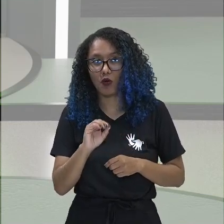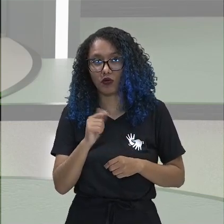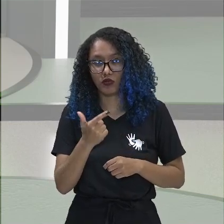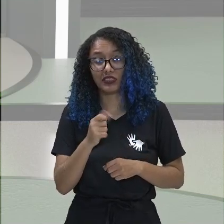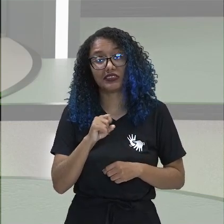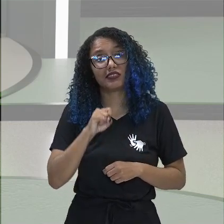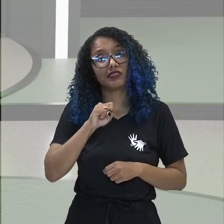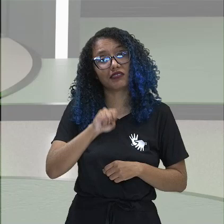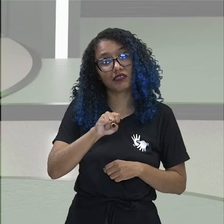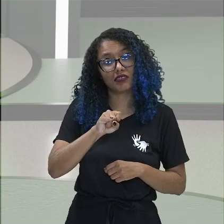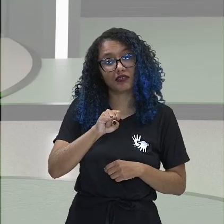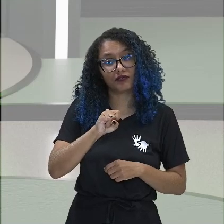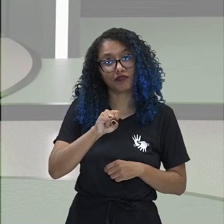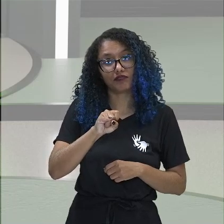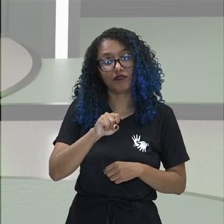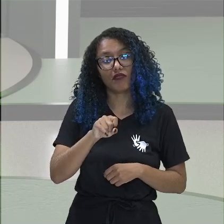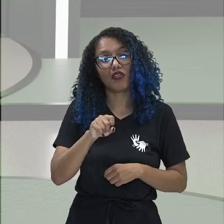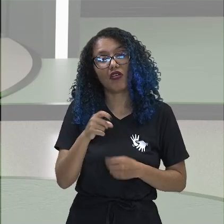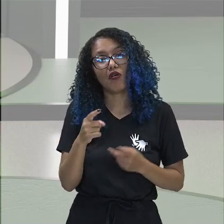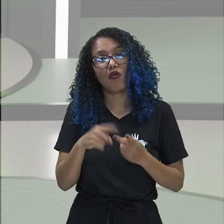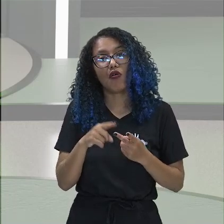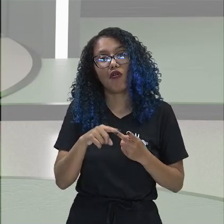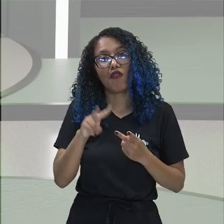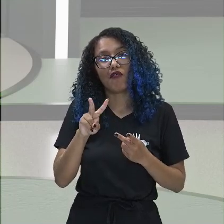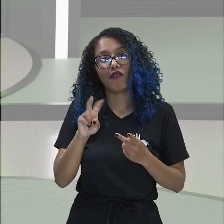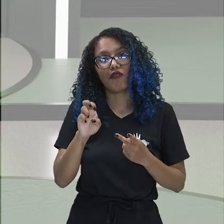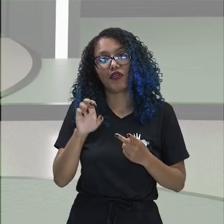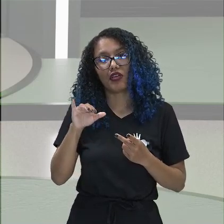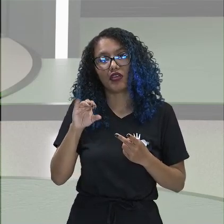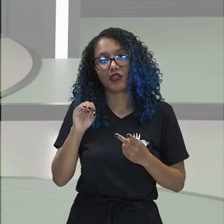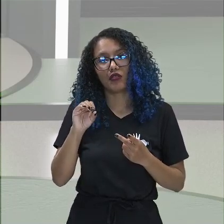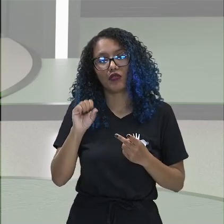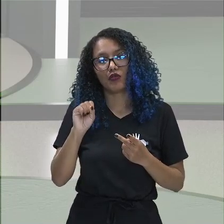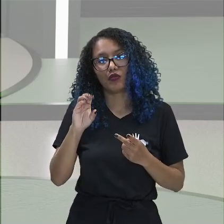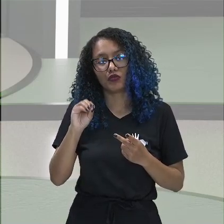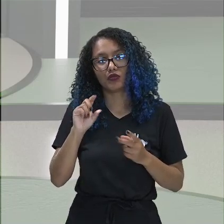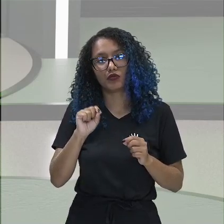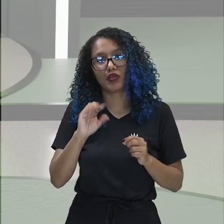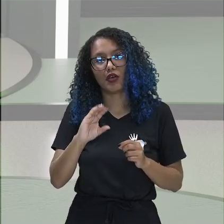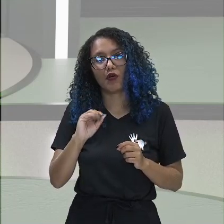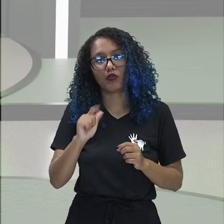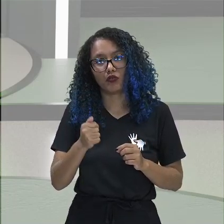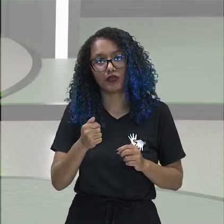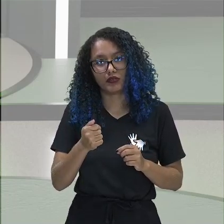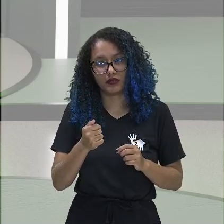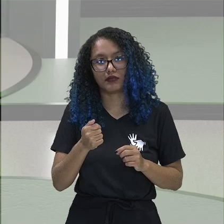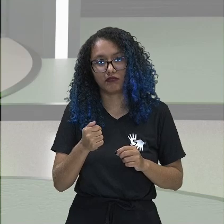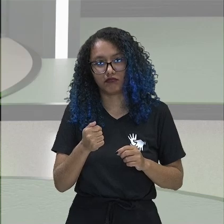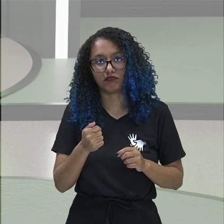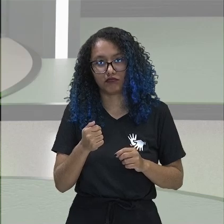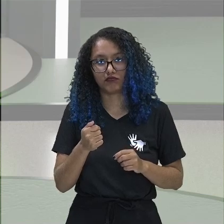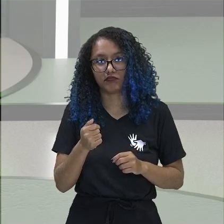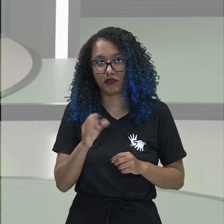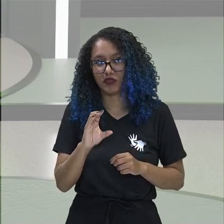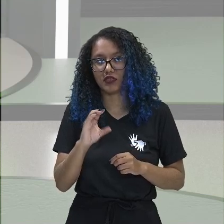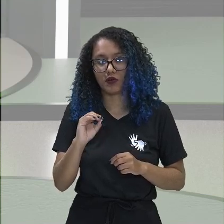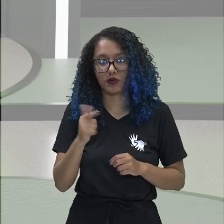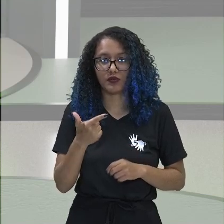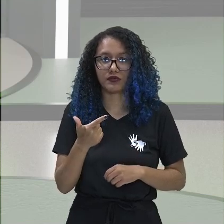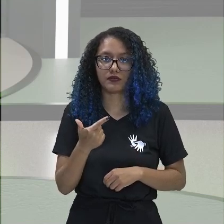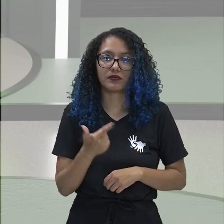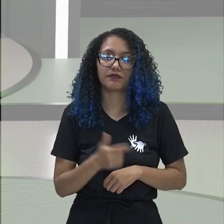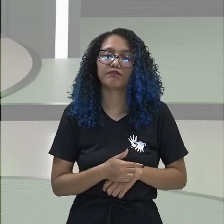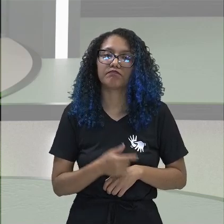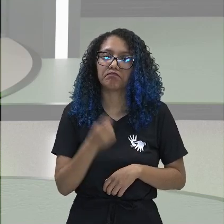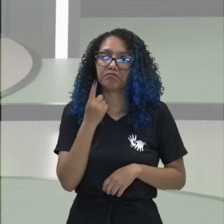se for o sangue venoso, ele vai trazer o gás carbônico, tá? Então, aí, ó, uma grande viagem